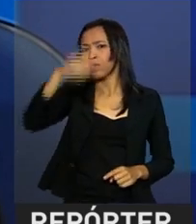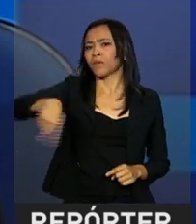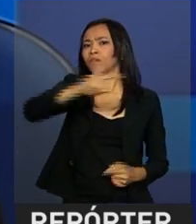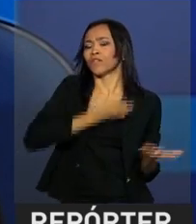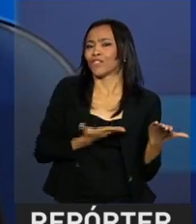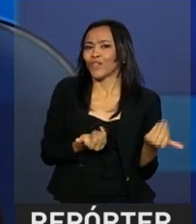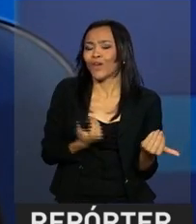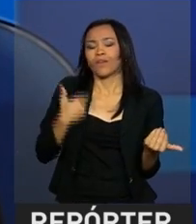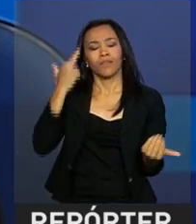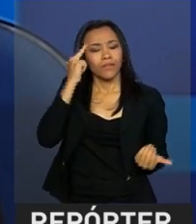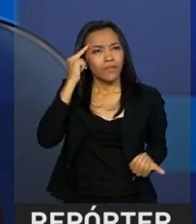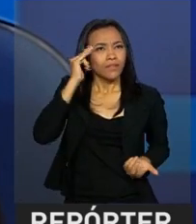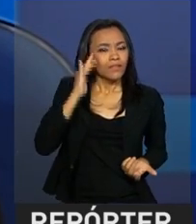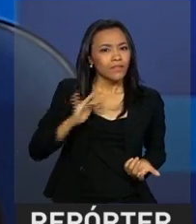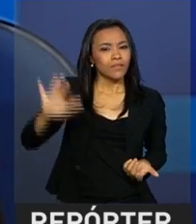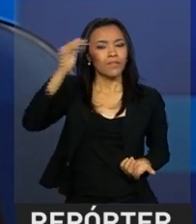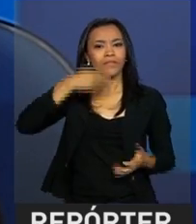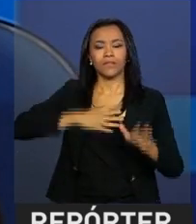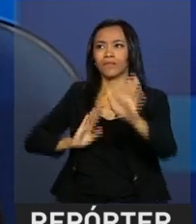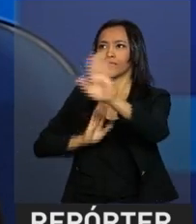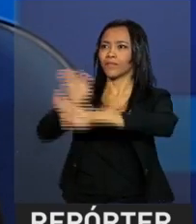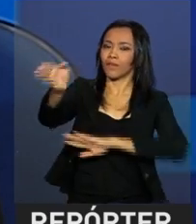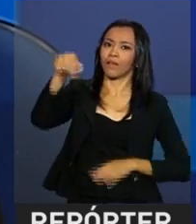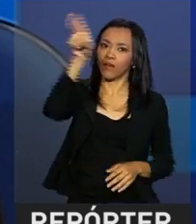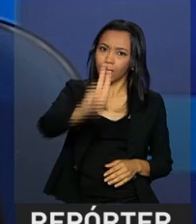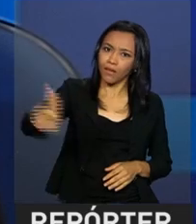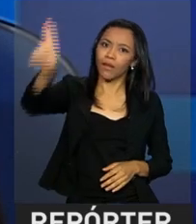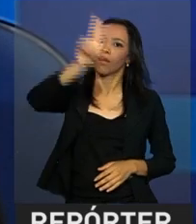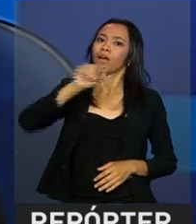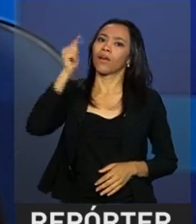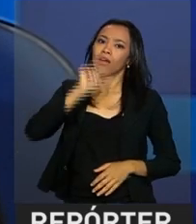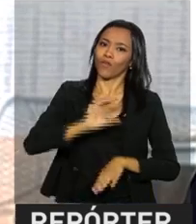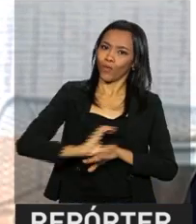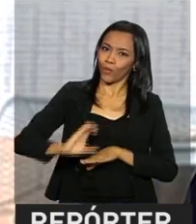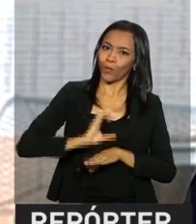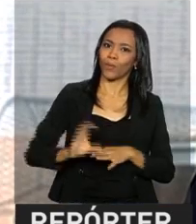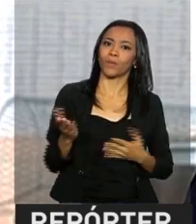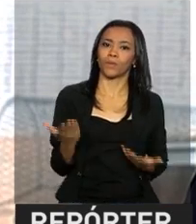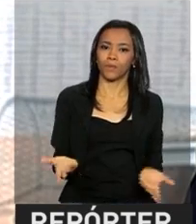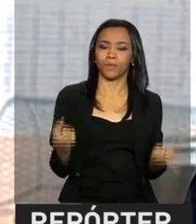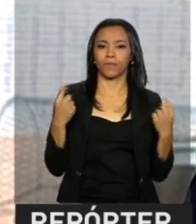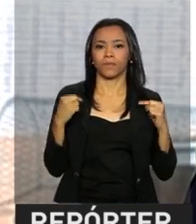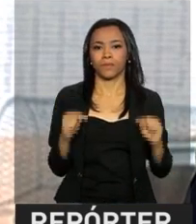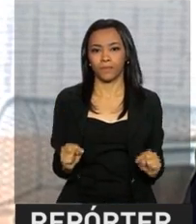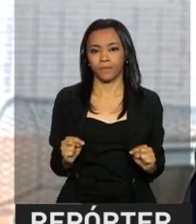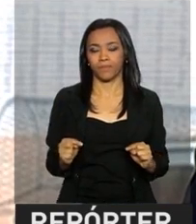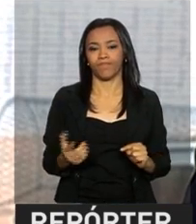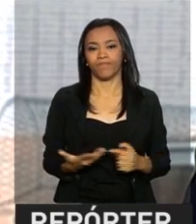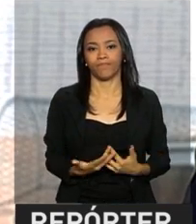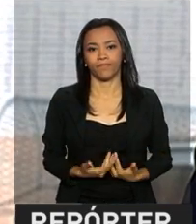que sonham com acesso a um curso superior.